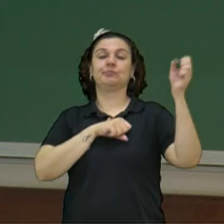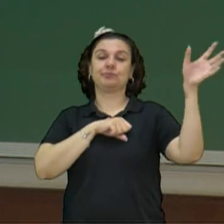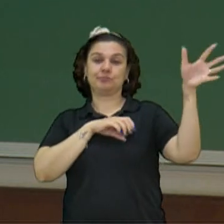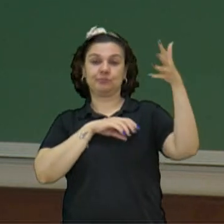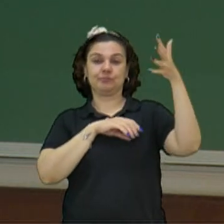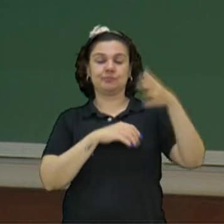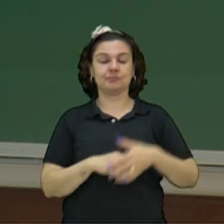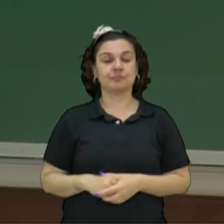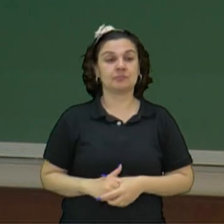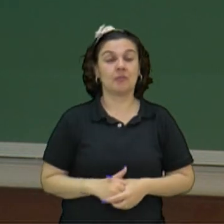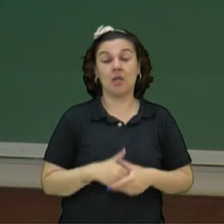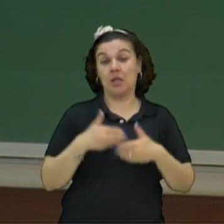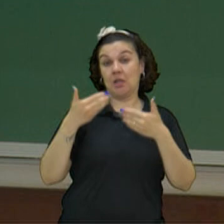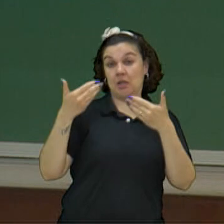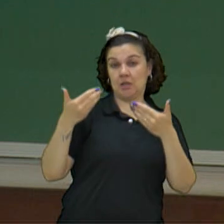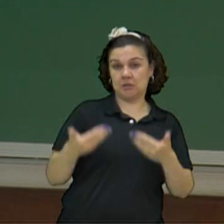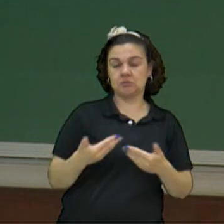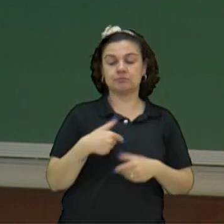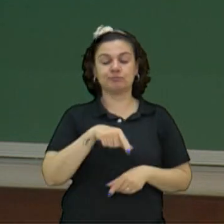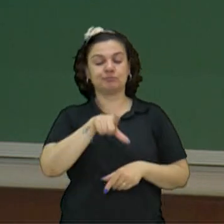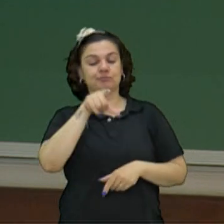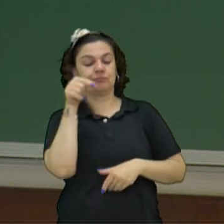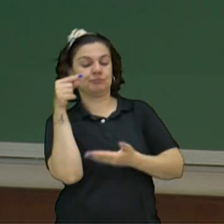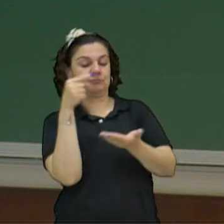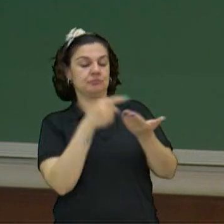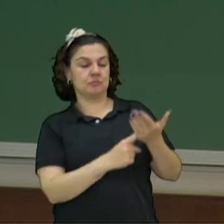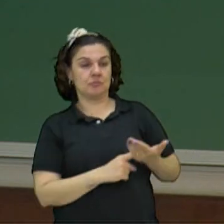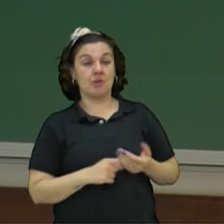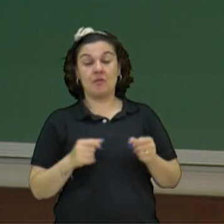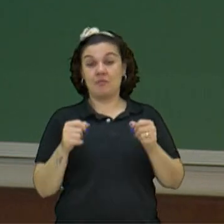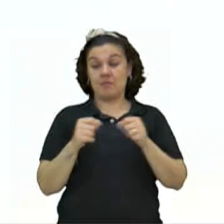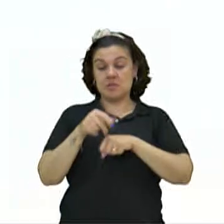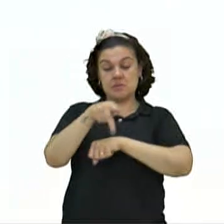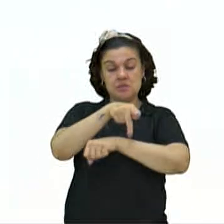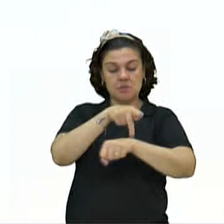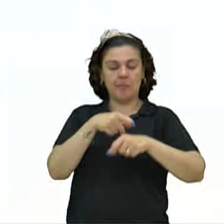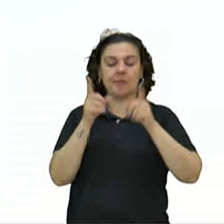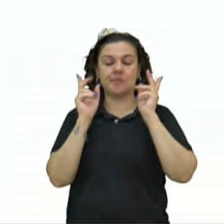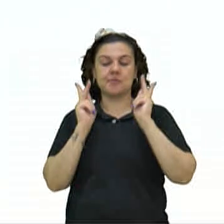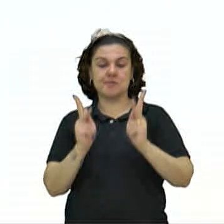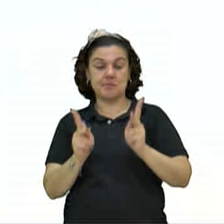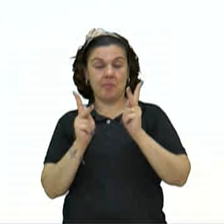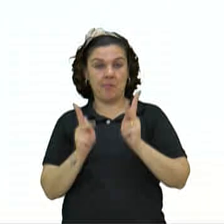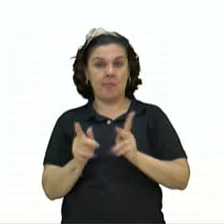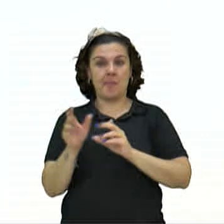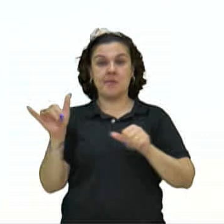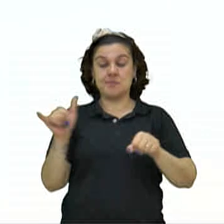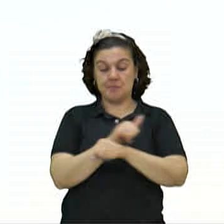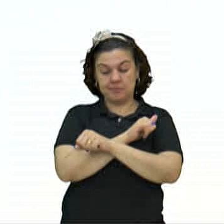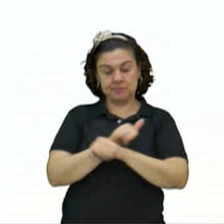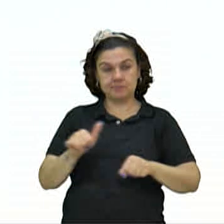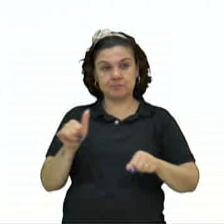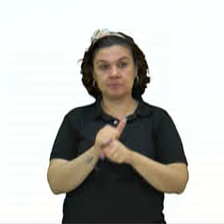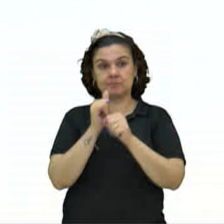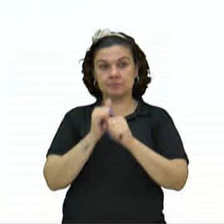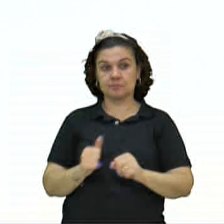nacionalismo. Então, que decidiram o quê? Aplicar ao país a mesma estratégia, abre aspas,